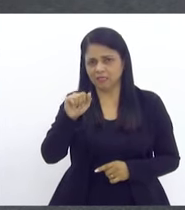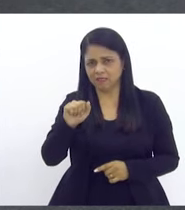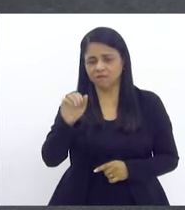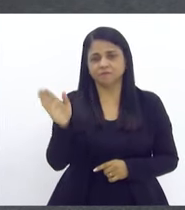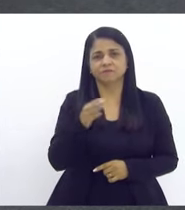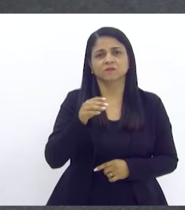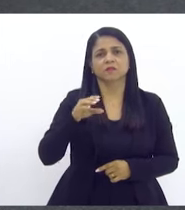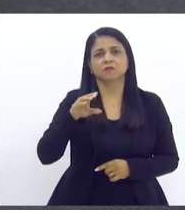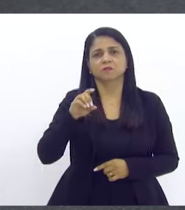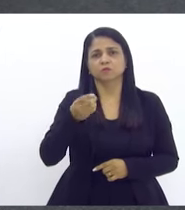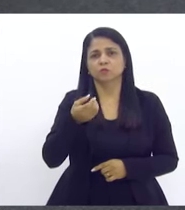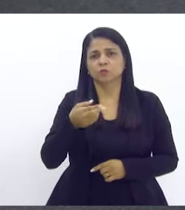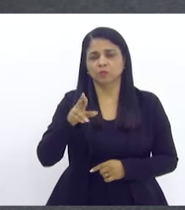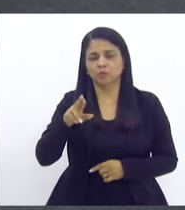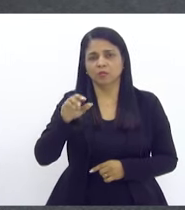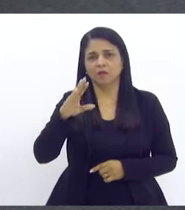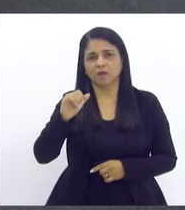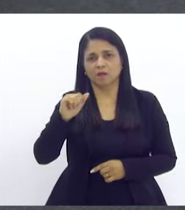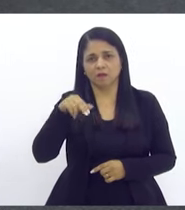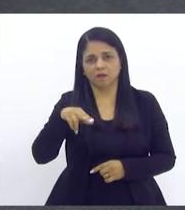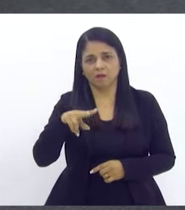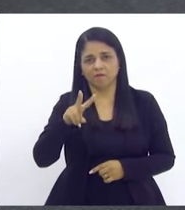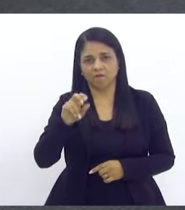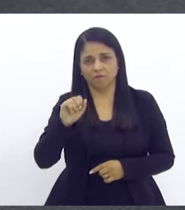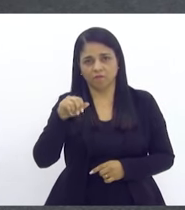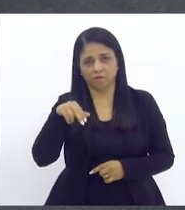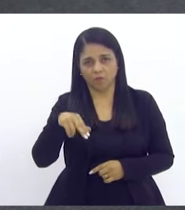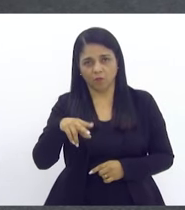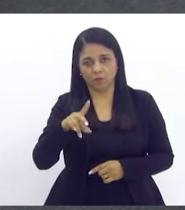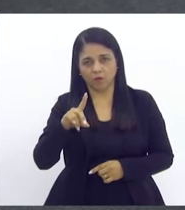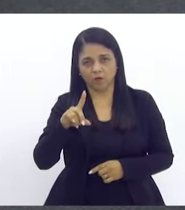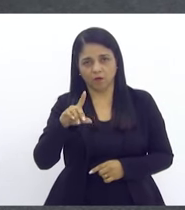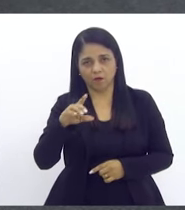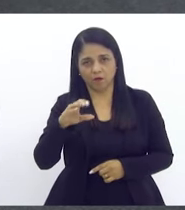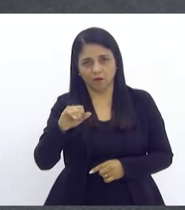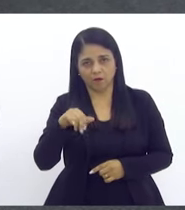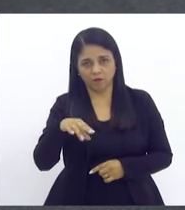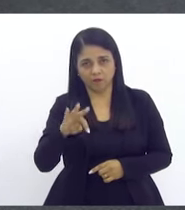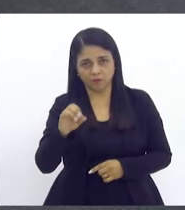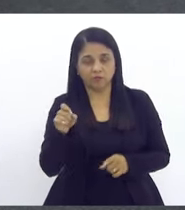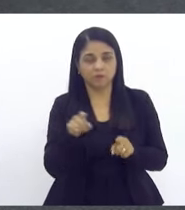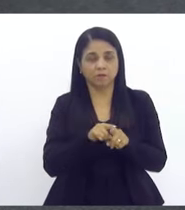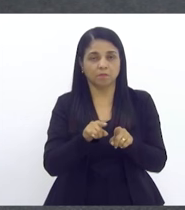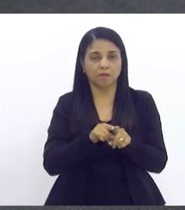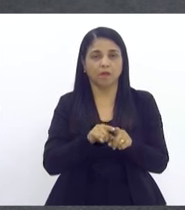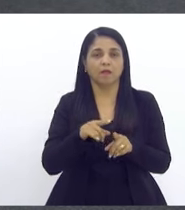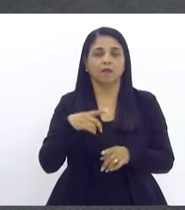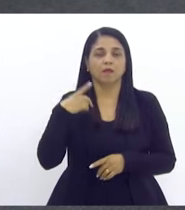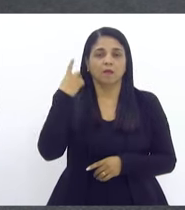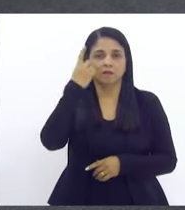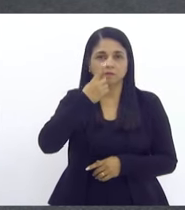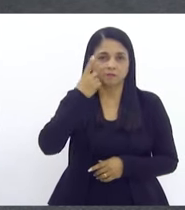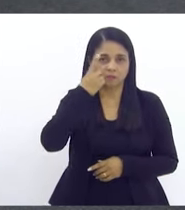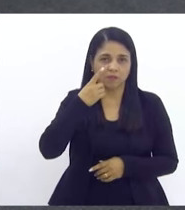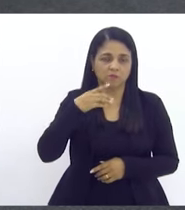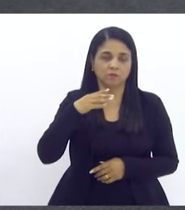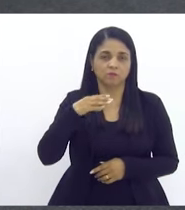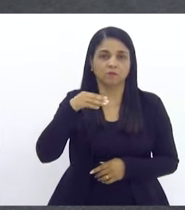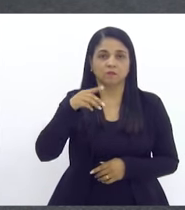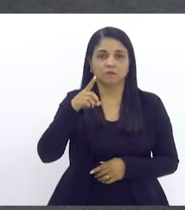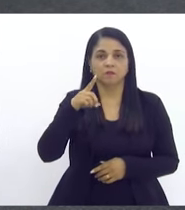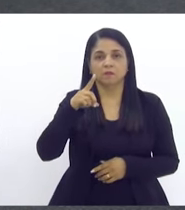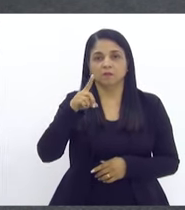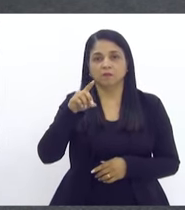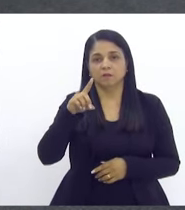Ariadne, da Unifesp, e ao nobre combatente parlamentar David Miranda. Então, queria